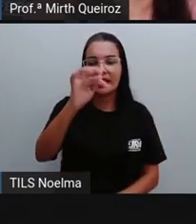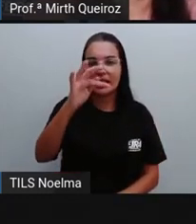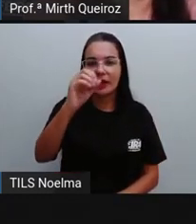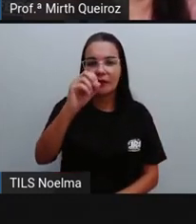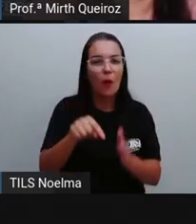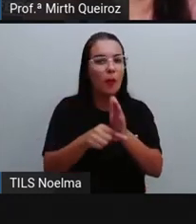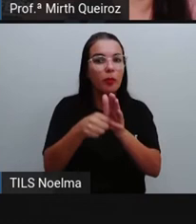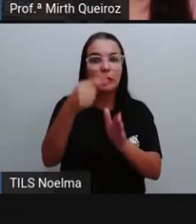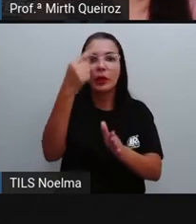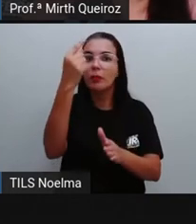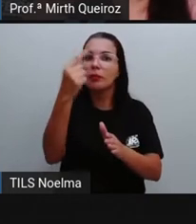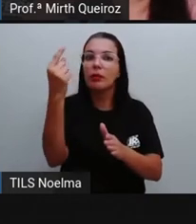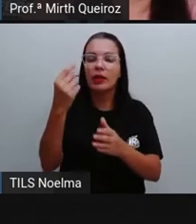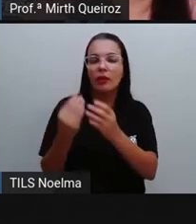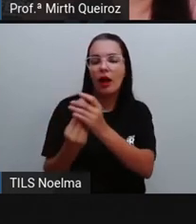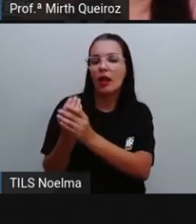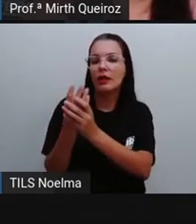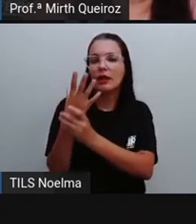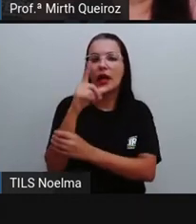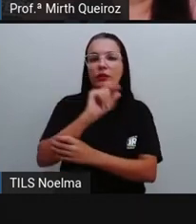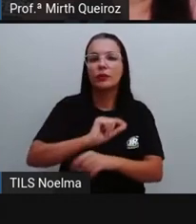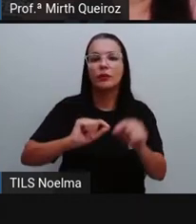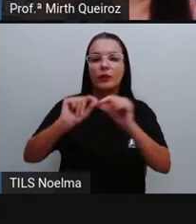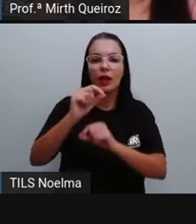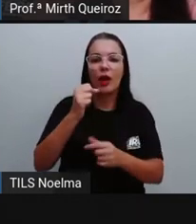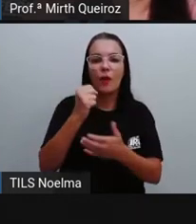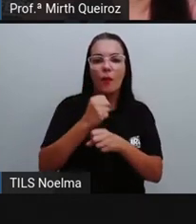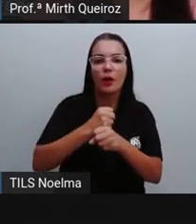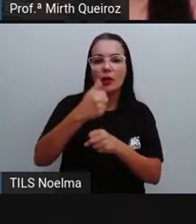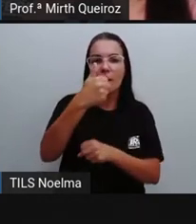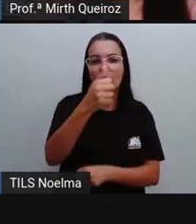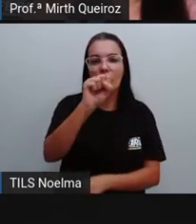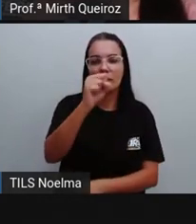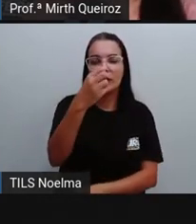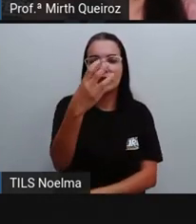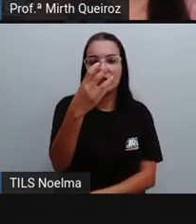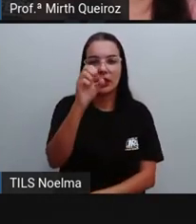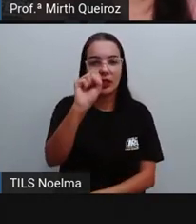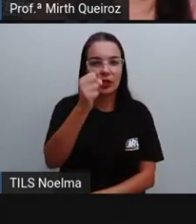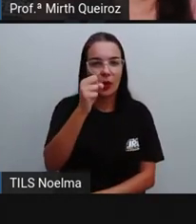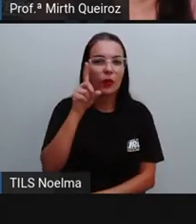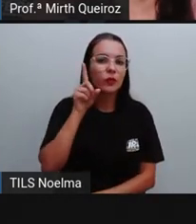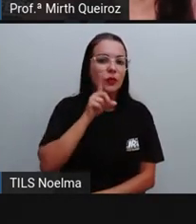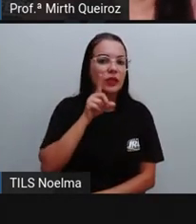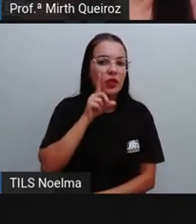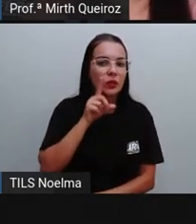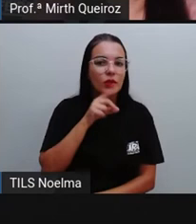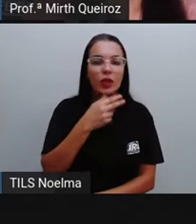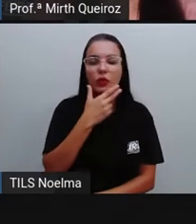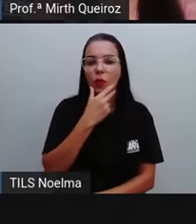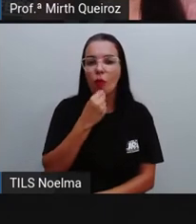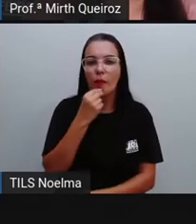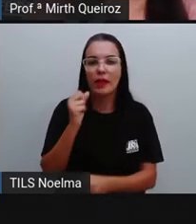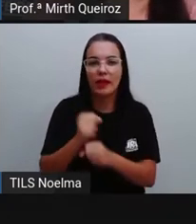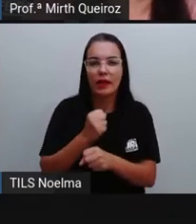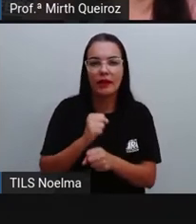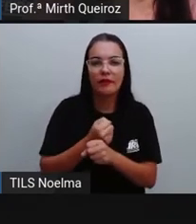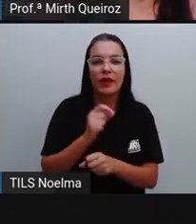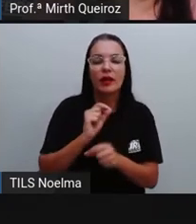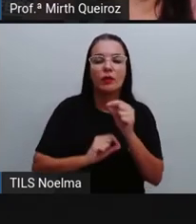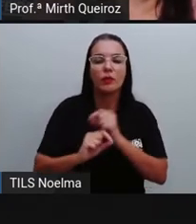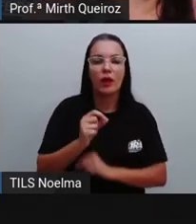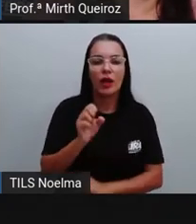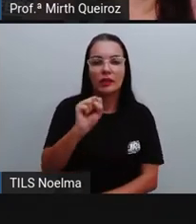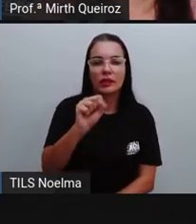aí da comunicação, foi criado em 1838 por Samuel Morse, nos Estados Unidos. O telégrafo ele chegou ao Brasil